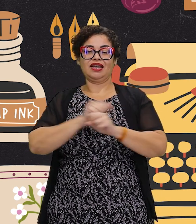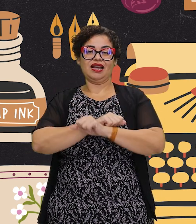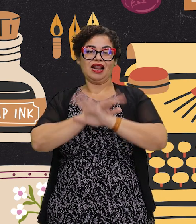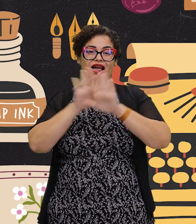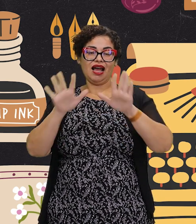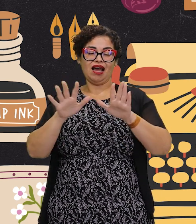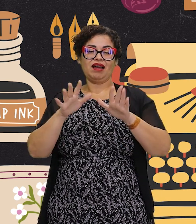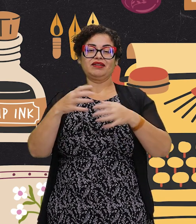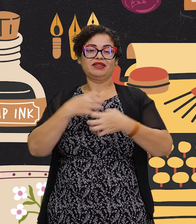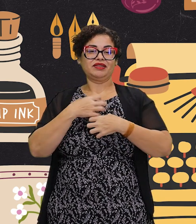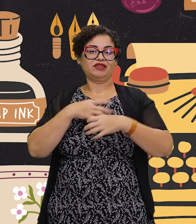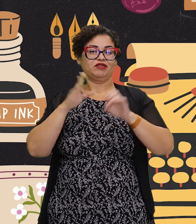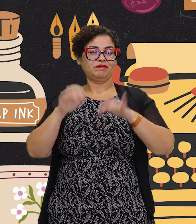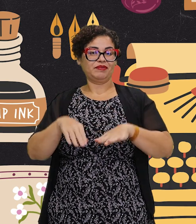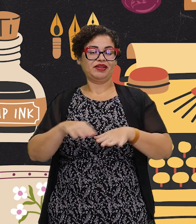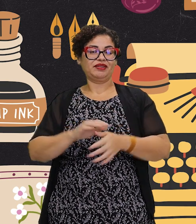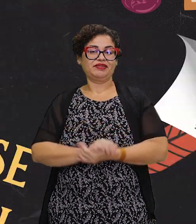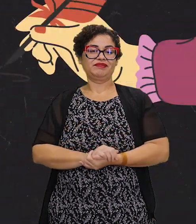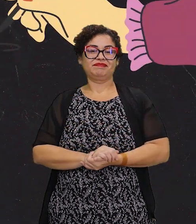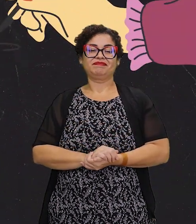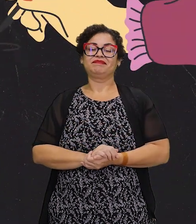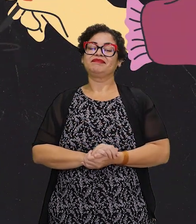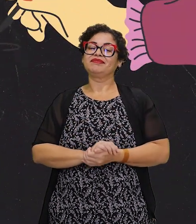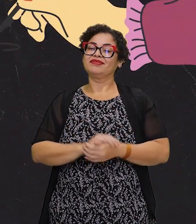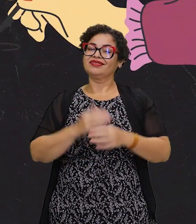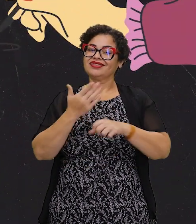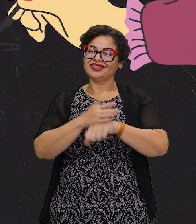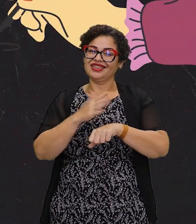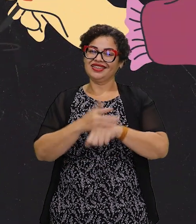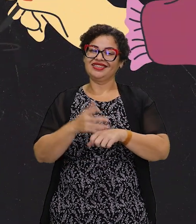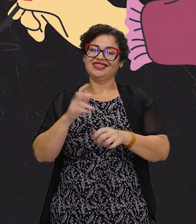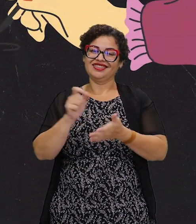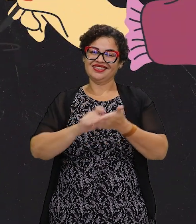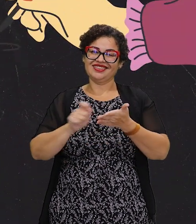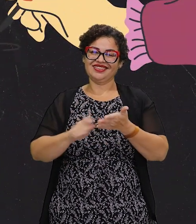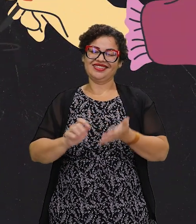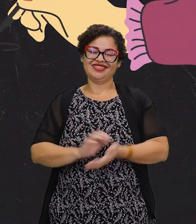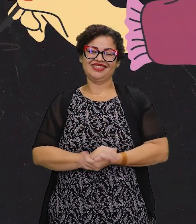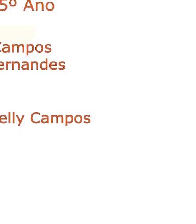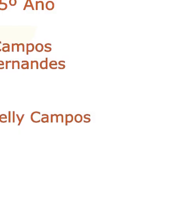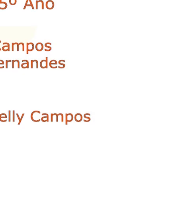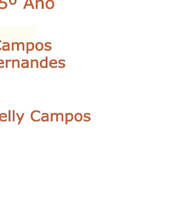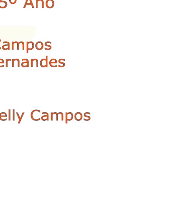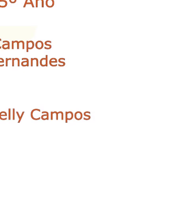que ele esteja claro e envolvente. Divirtam-se escrevendo.